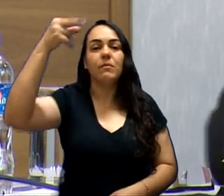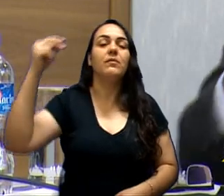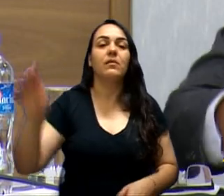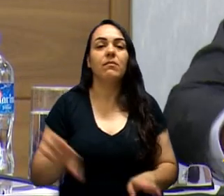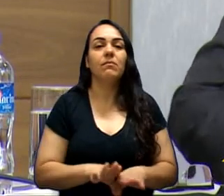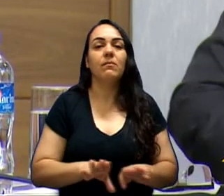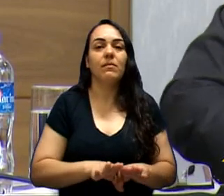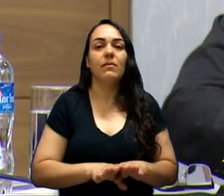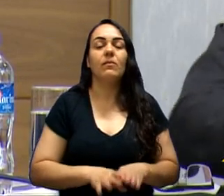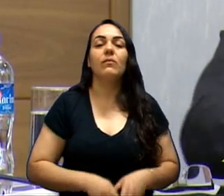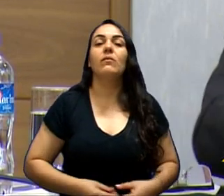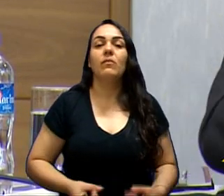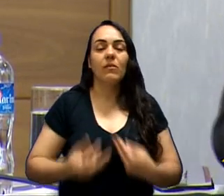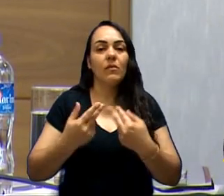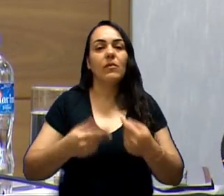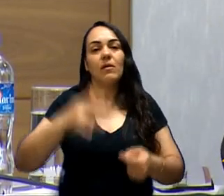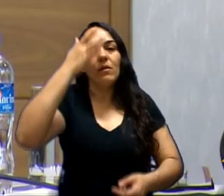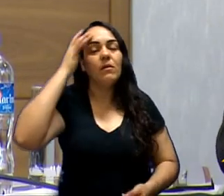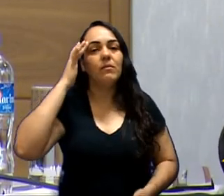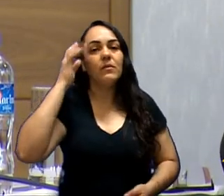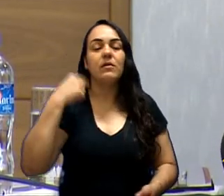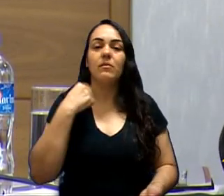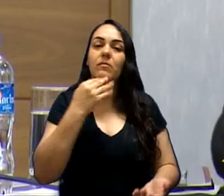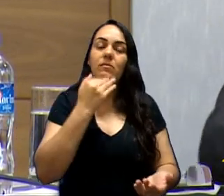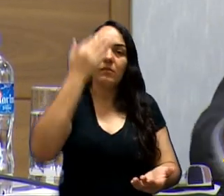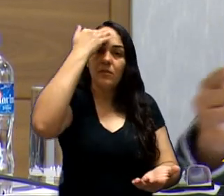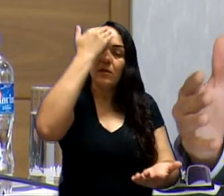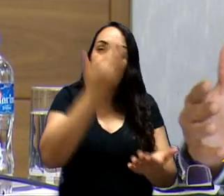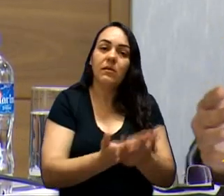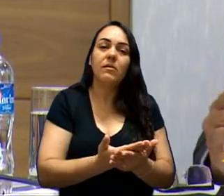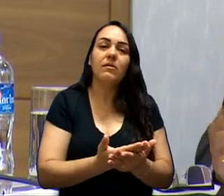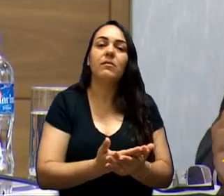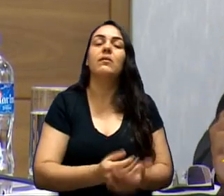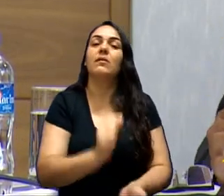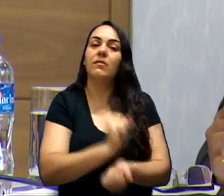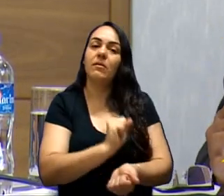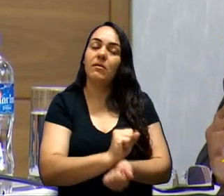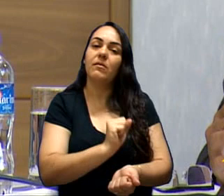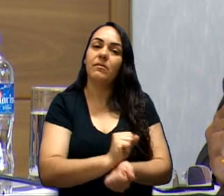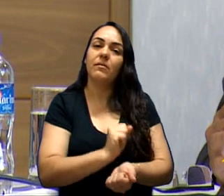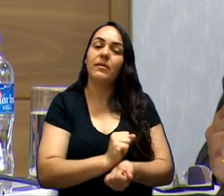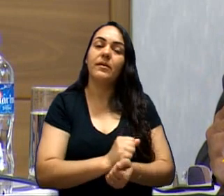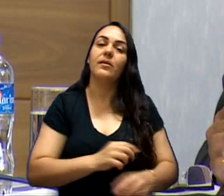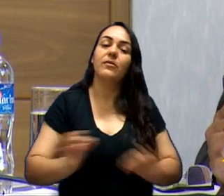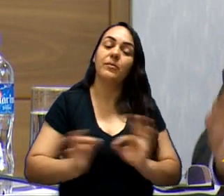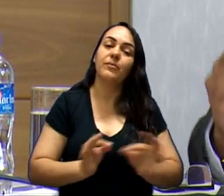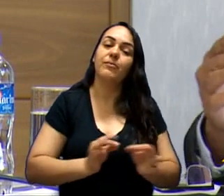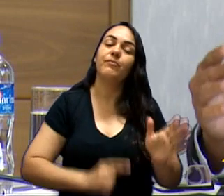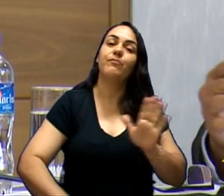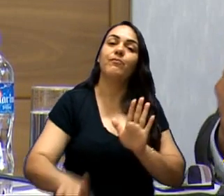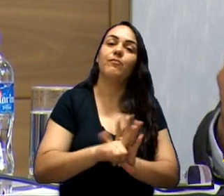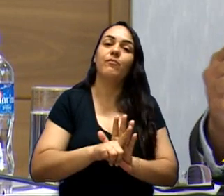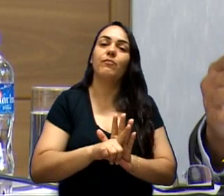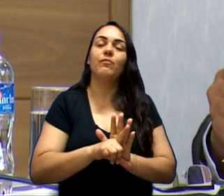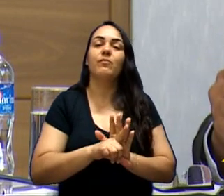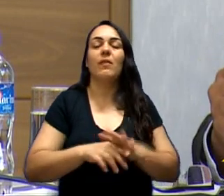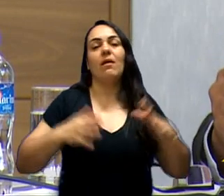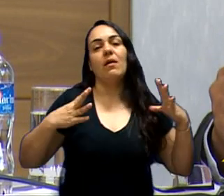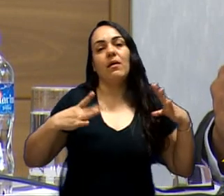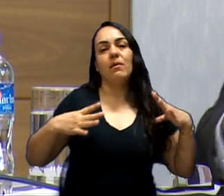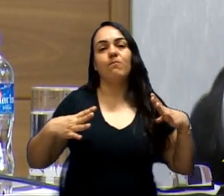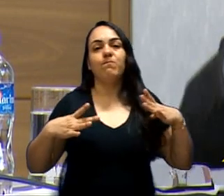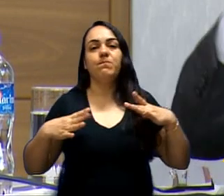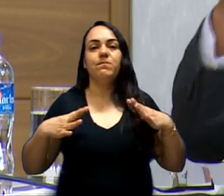Algumas pessoas, eles acreditam que essa passividade do legislativo traz uma zona de